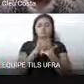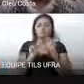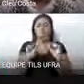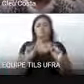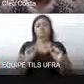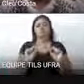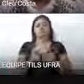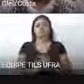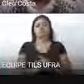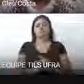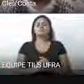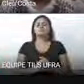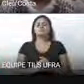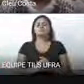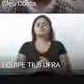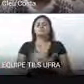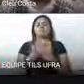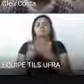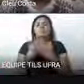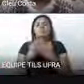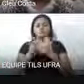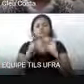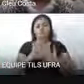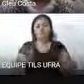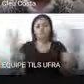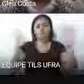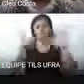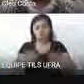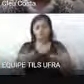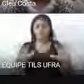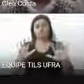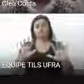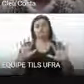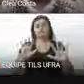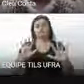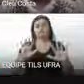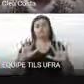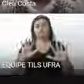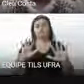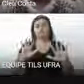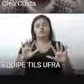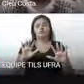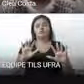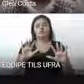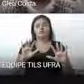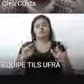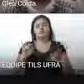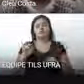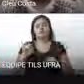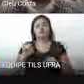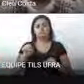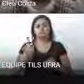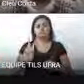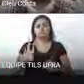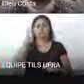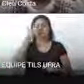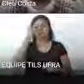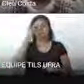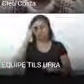duas professoras da área de artes, da área de artes visuais, uma trabalhando com, principalmente com pintura